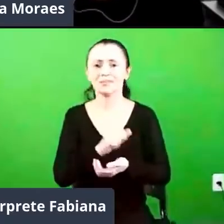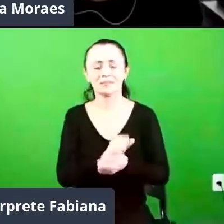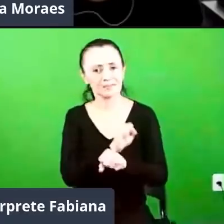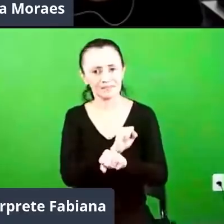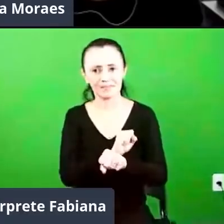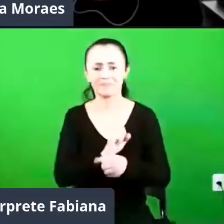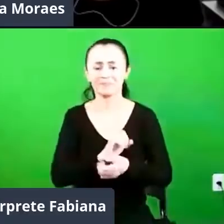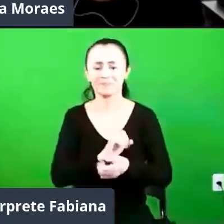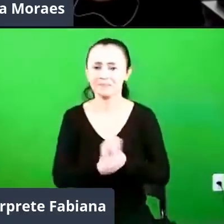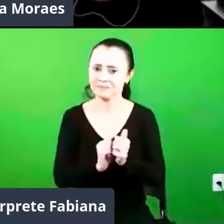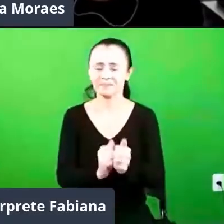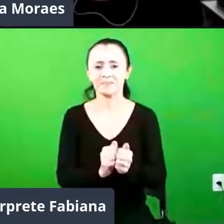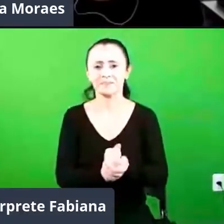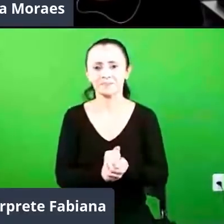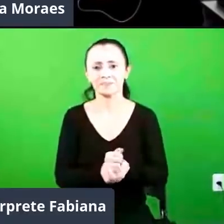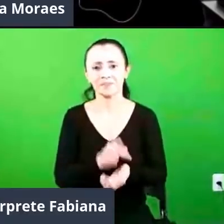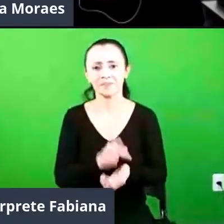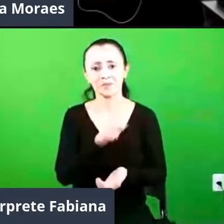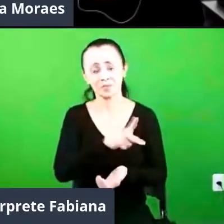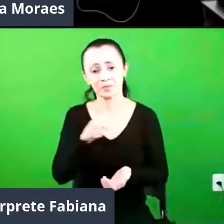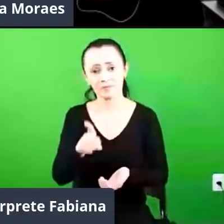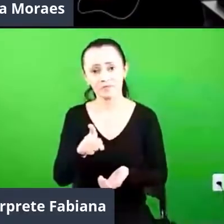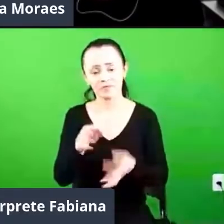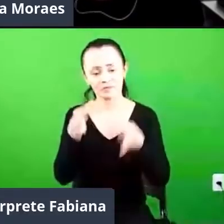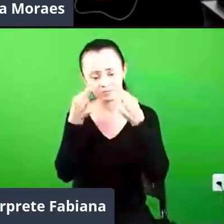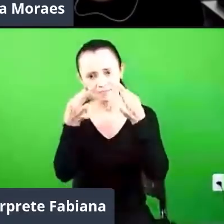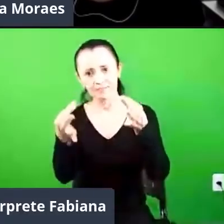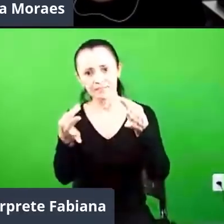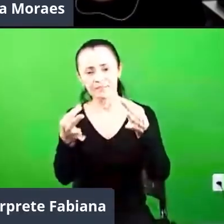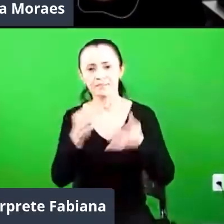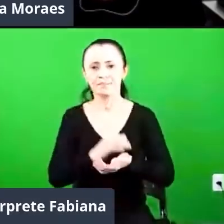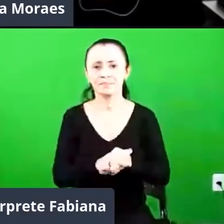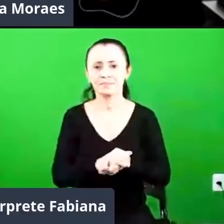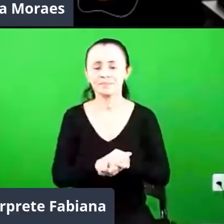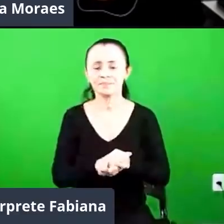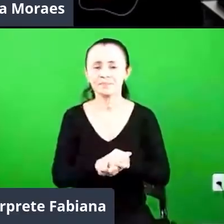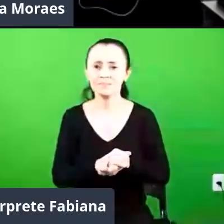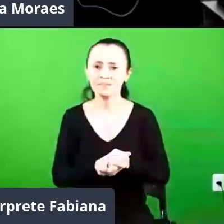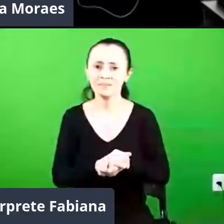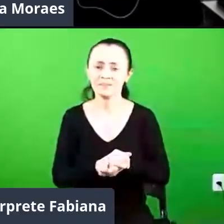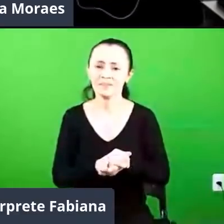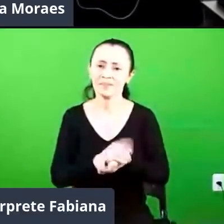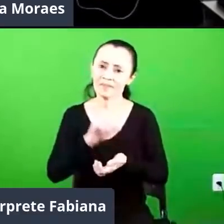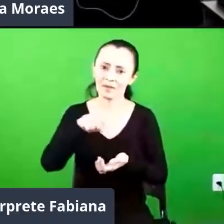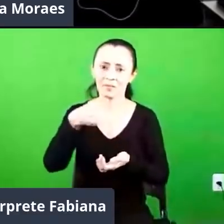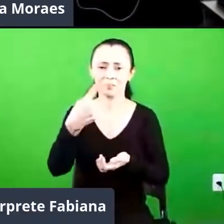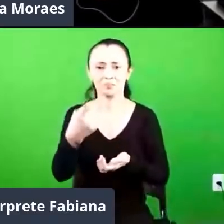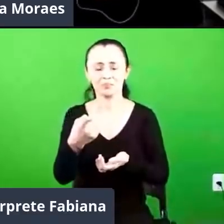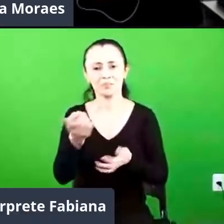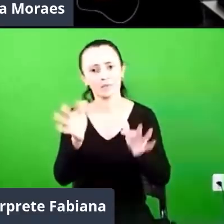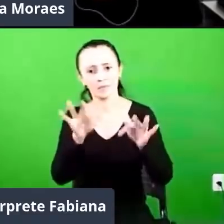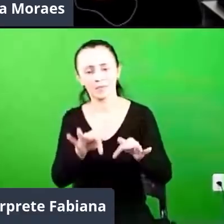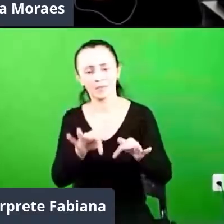E professores que estão assistindo a nossa live, eu preciso que vocês, após assistirem, quero que